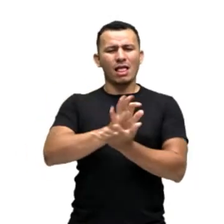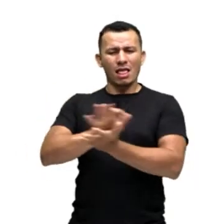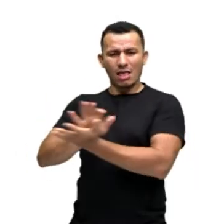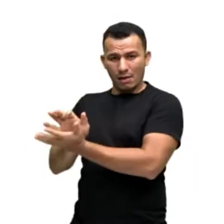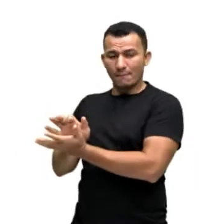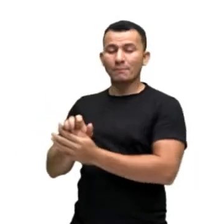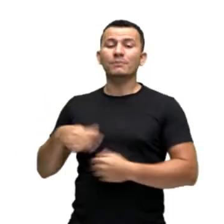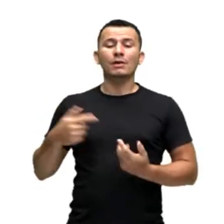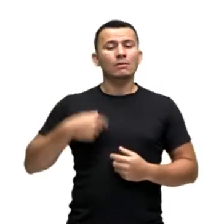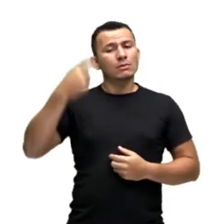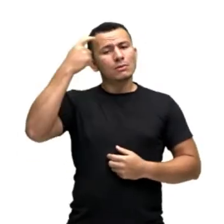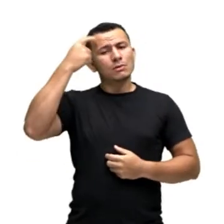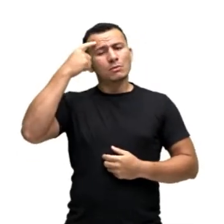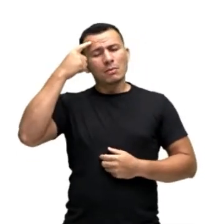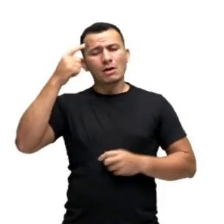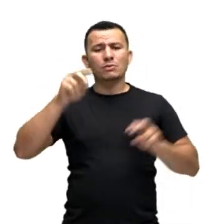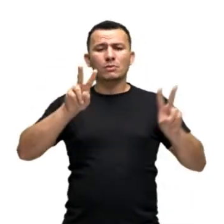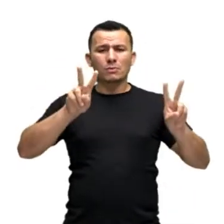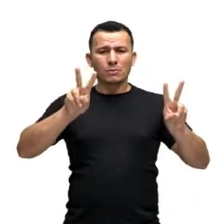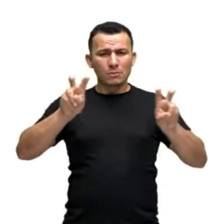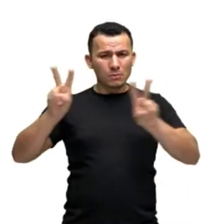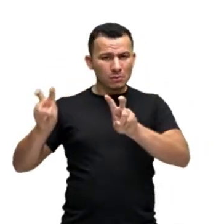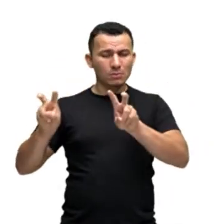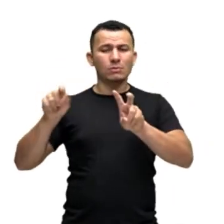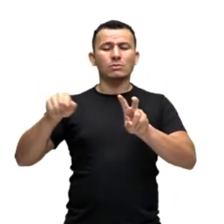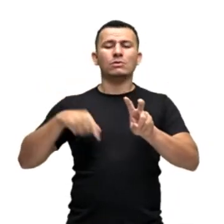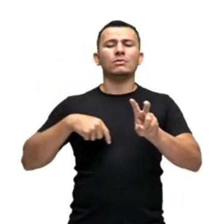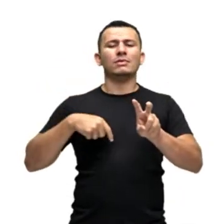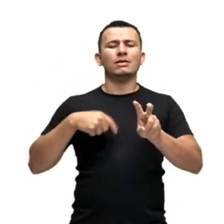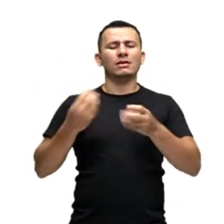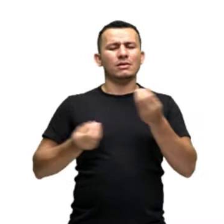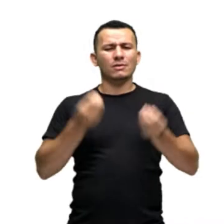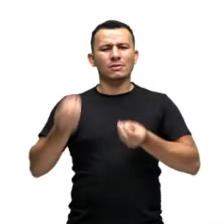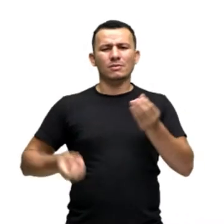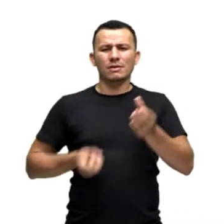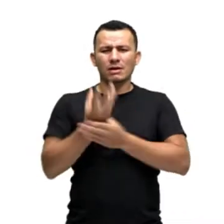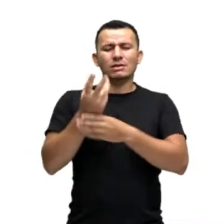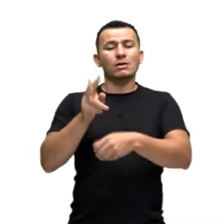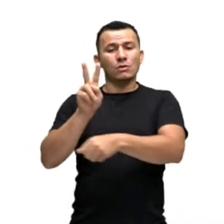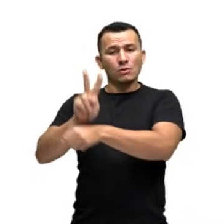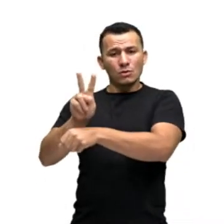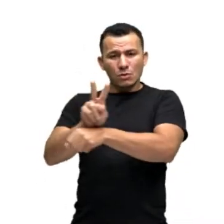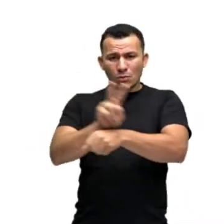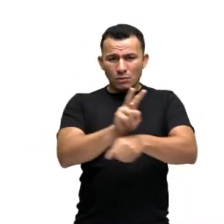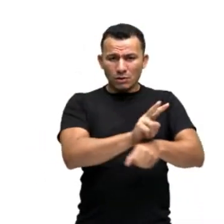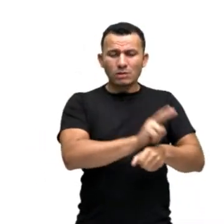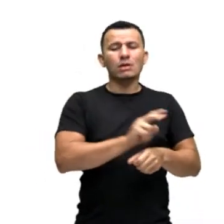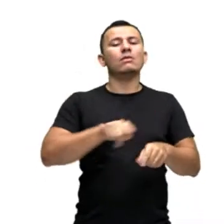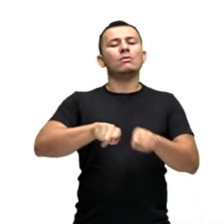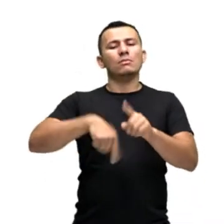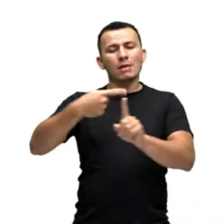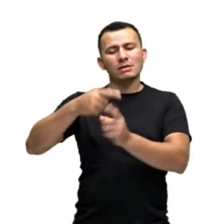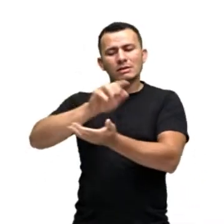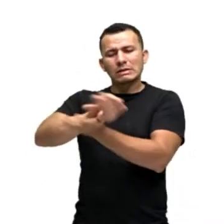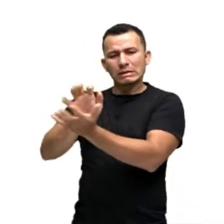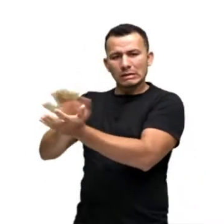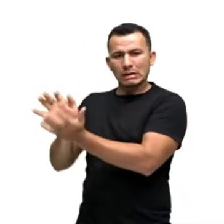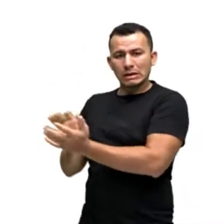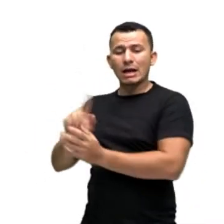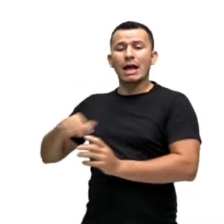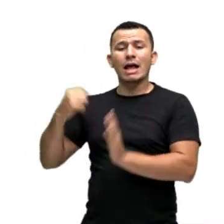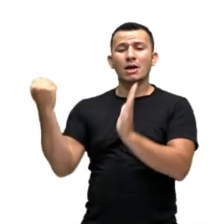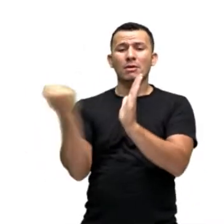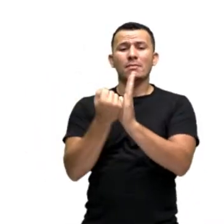eles pensam a questão da criação da Preservação e da instituição como o ciclo